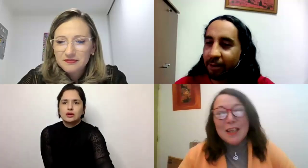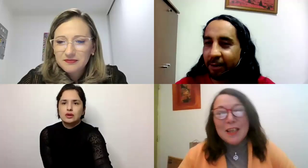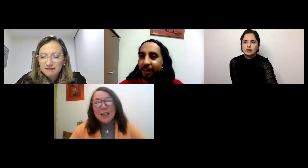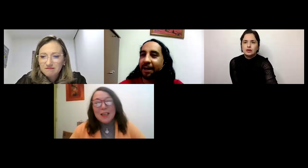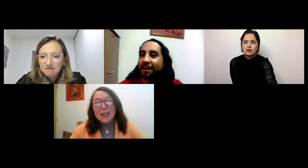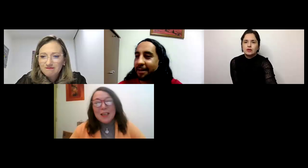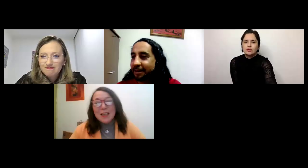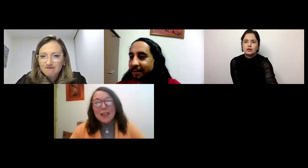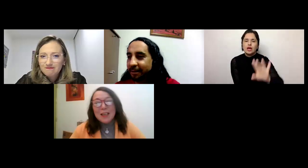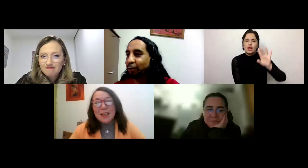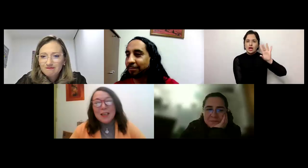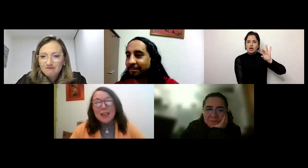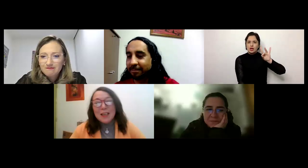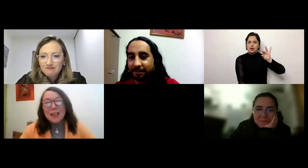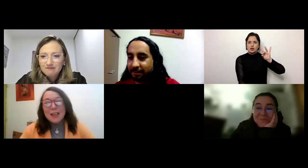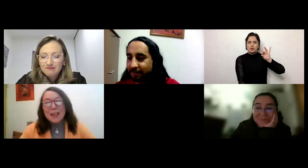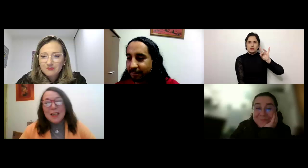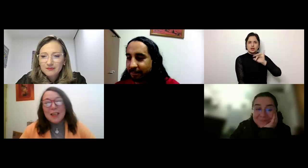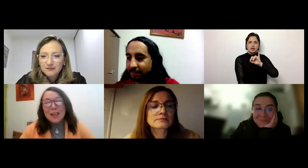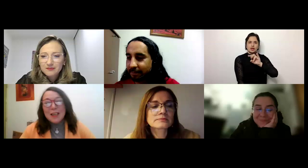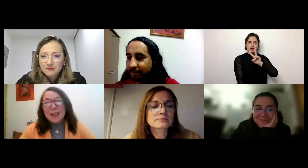e se nos quedou pegada Ivone.